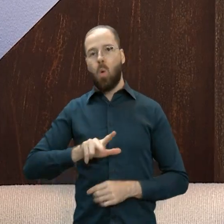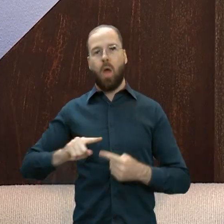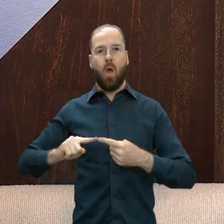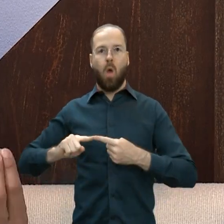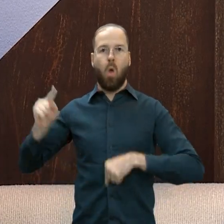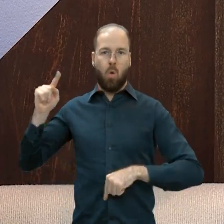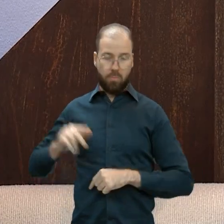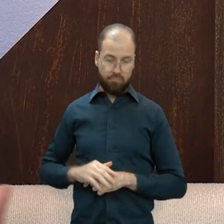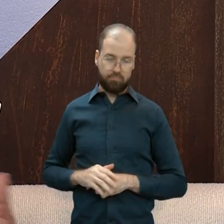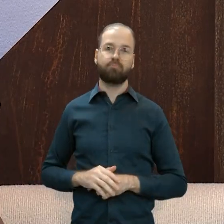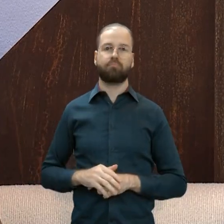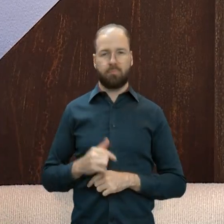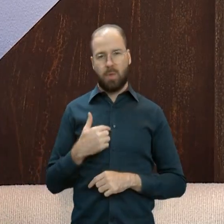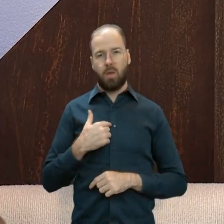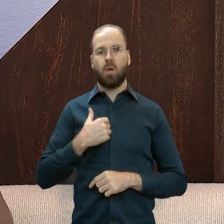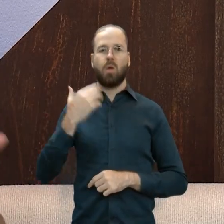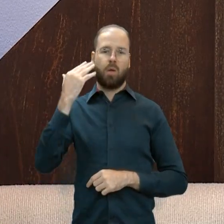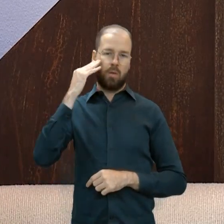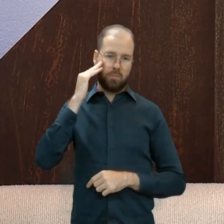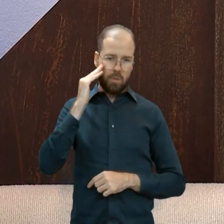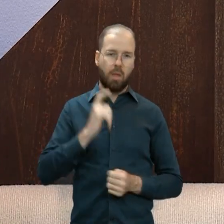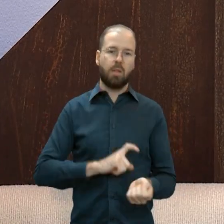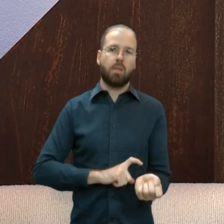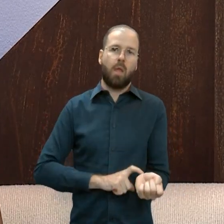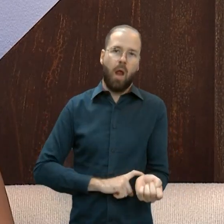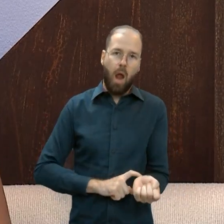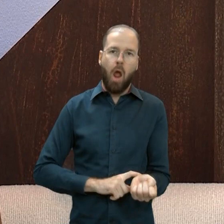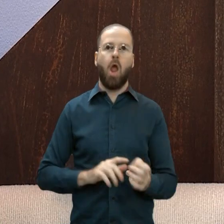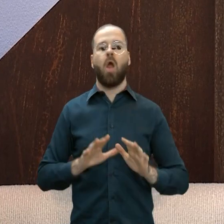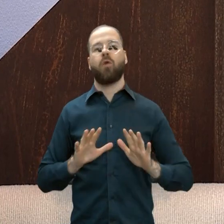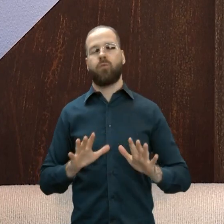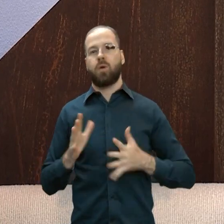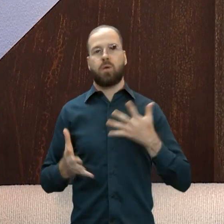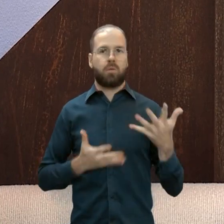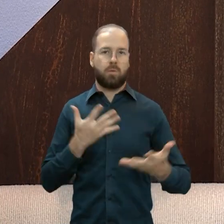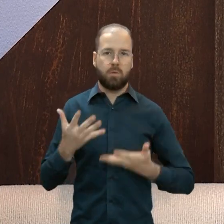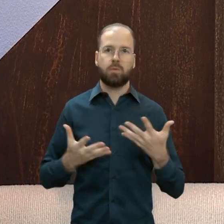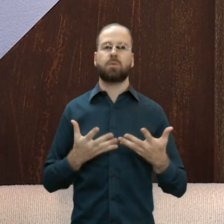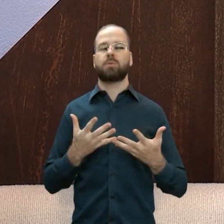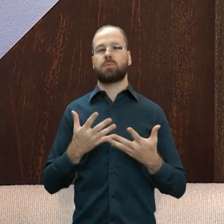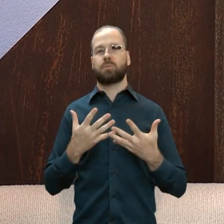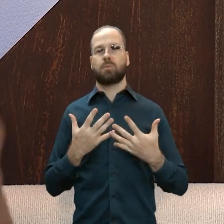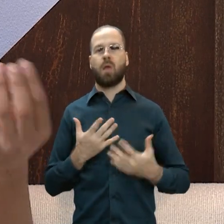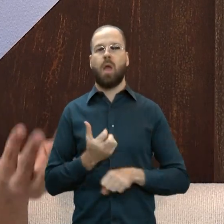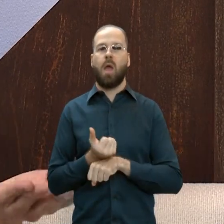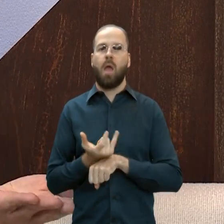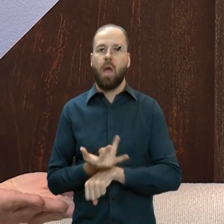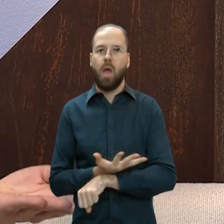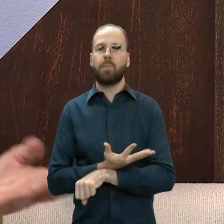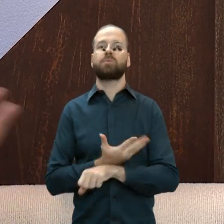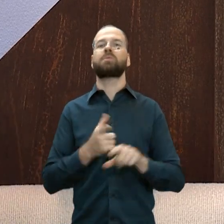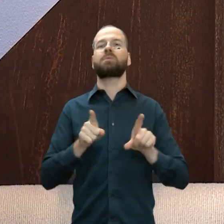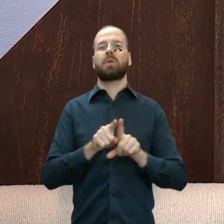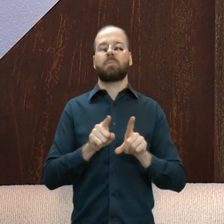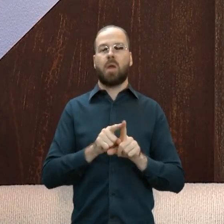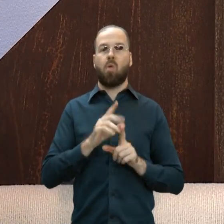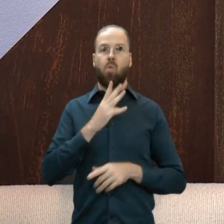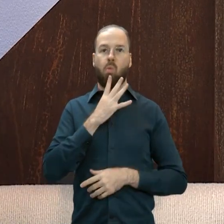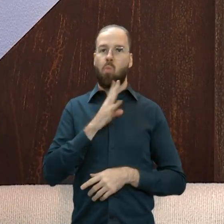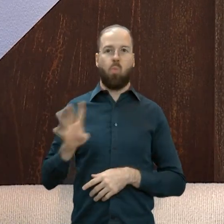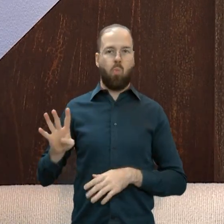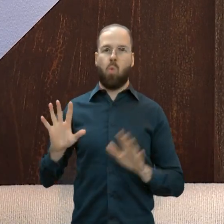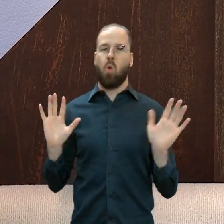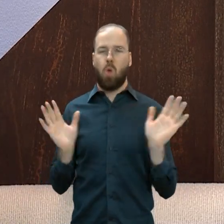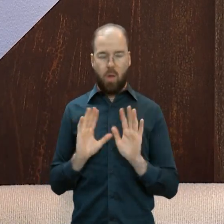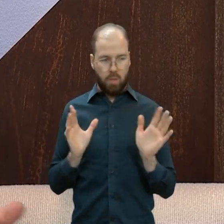eu compreendo o nervosismo, aquela apreensão, né, toda aquela questão emocional e o desconhecimento também.